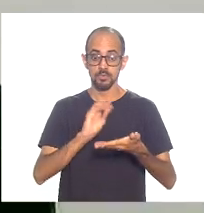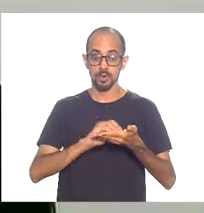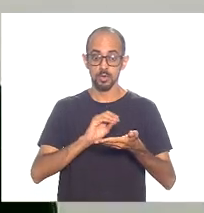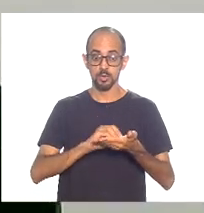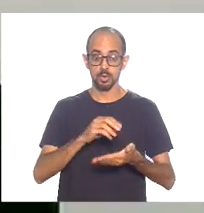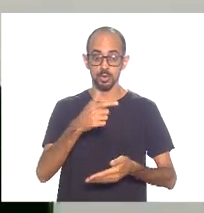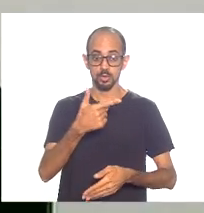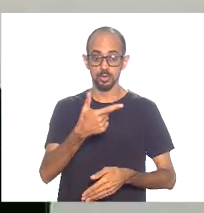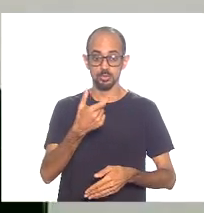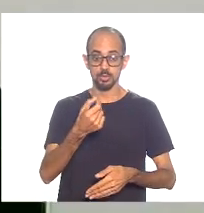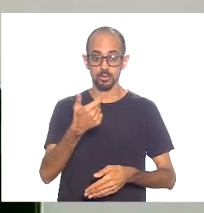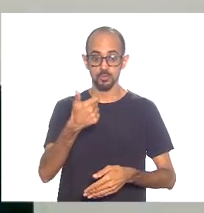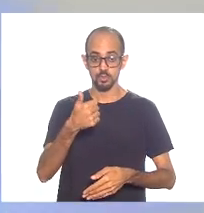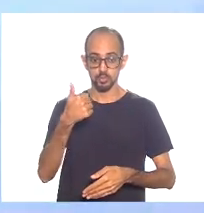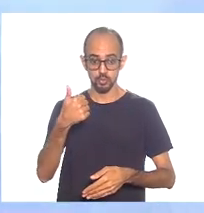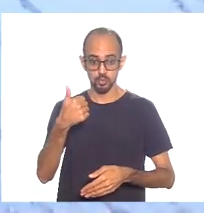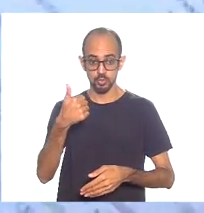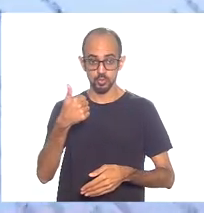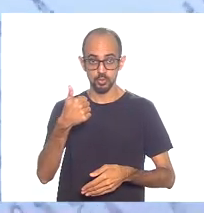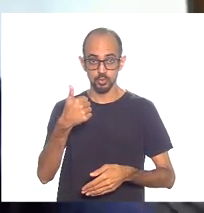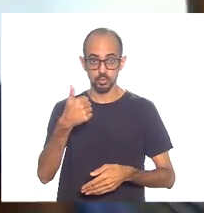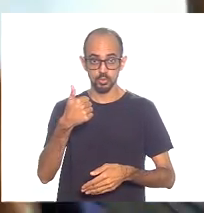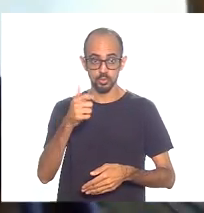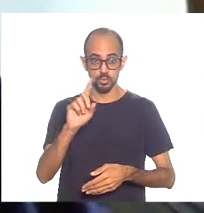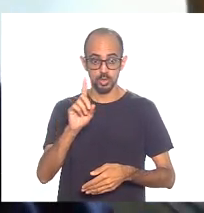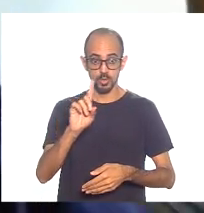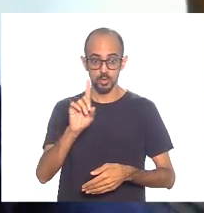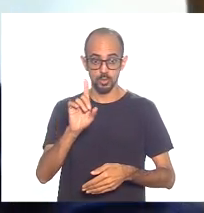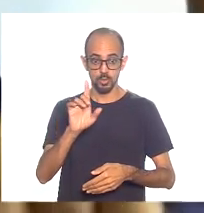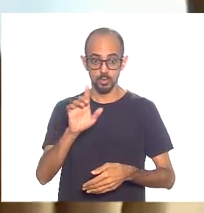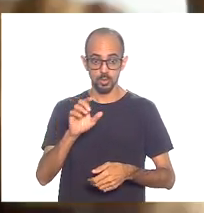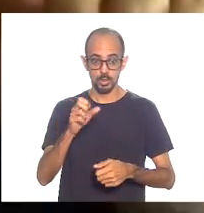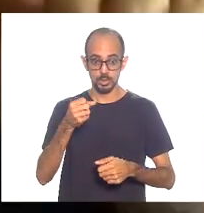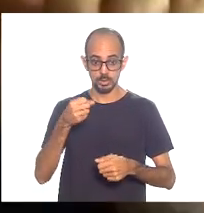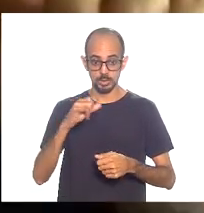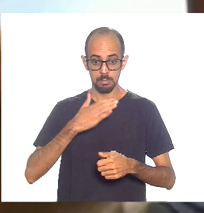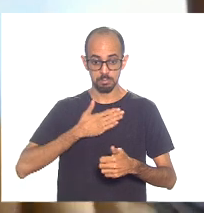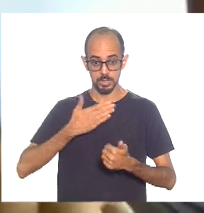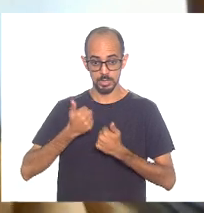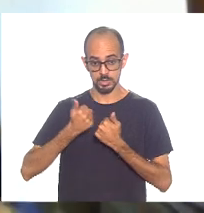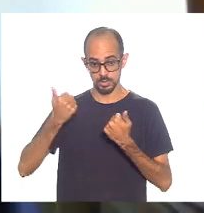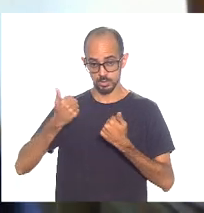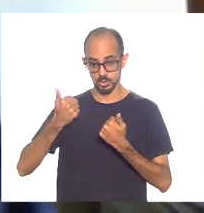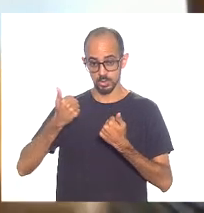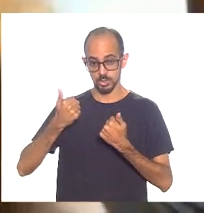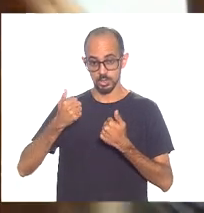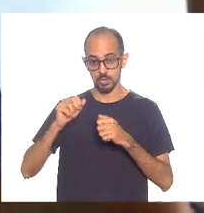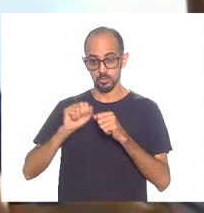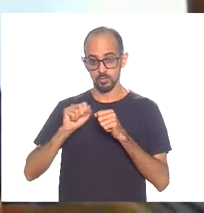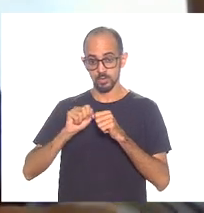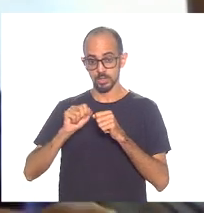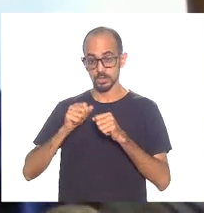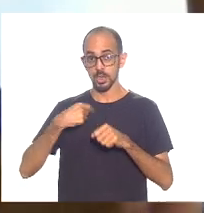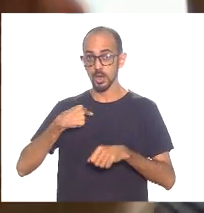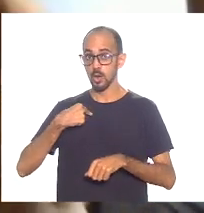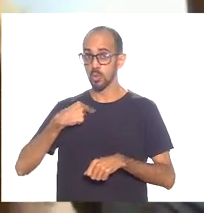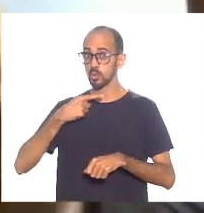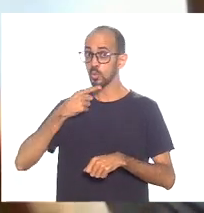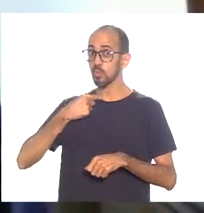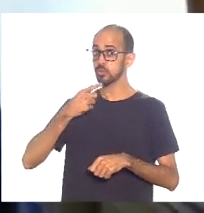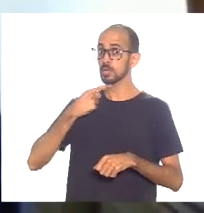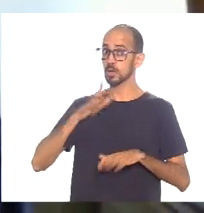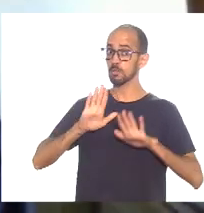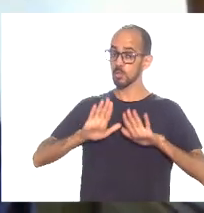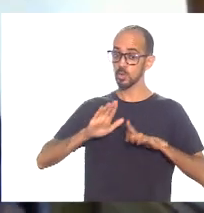pulei. Desculpa, deputado Paulo, eu não... Se a minha assessoria mandou isso, eu duvido, porque o que